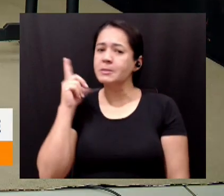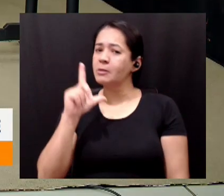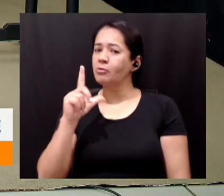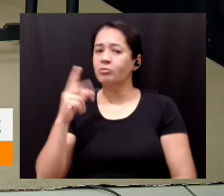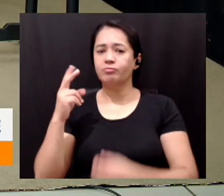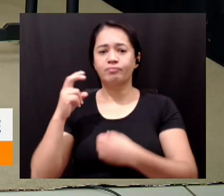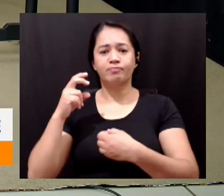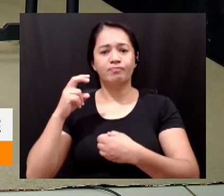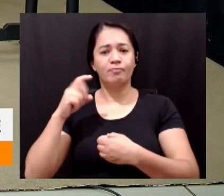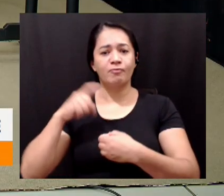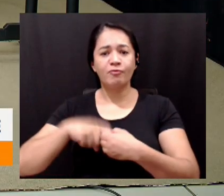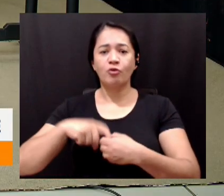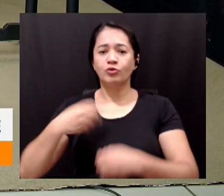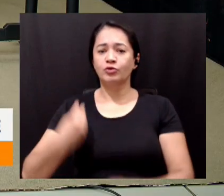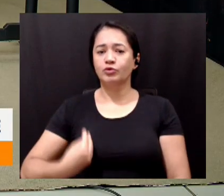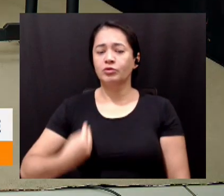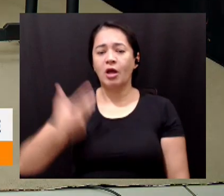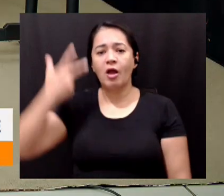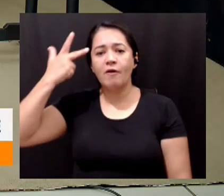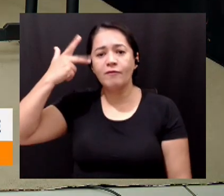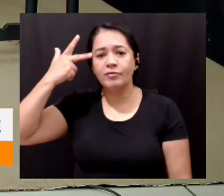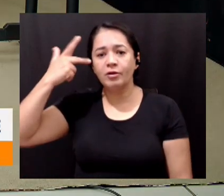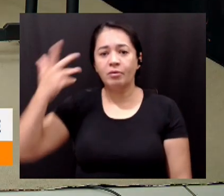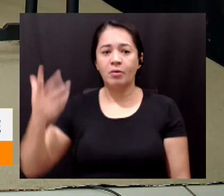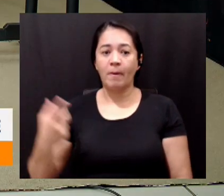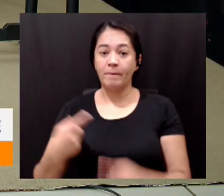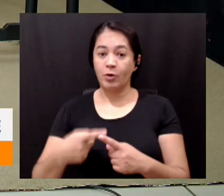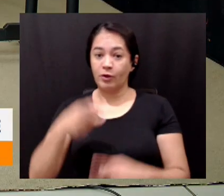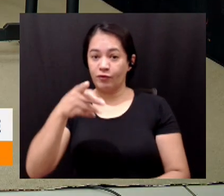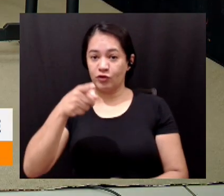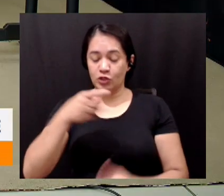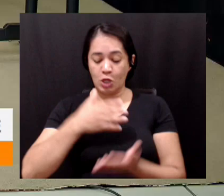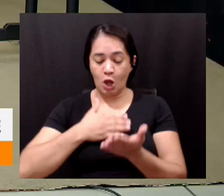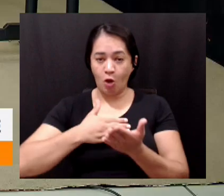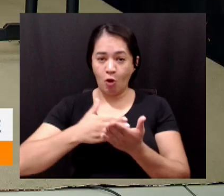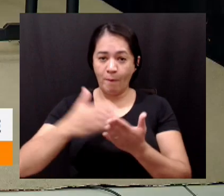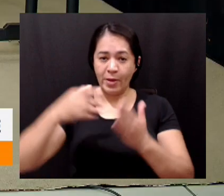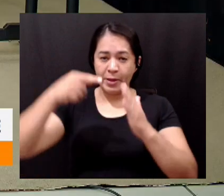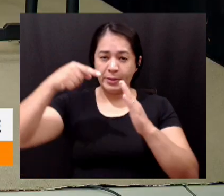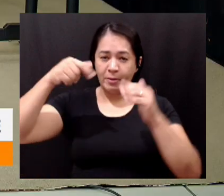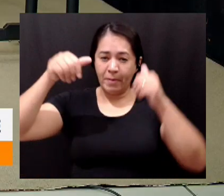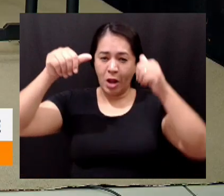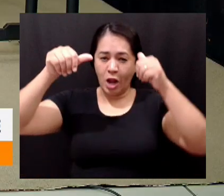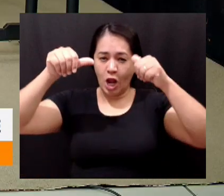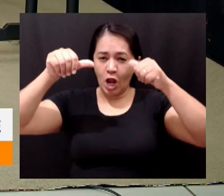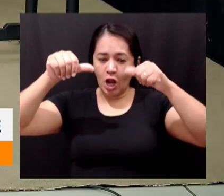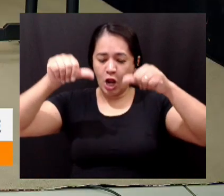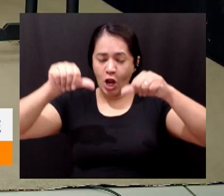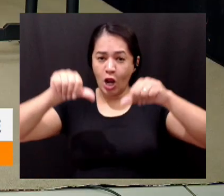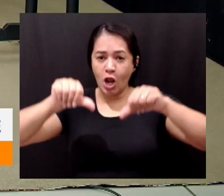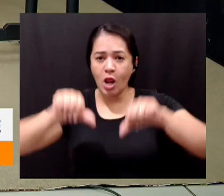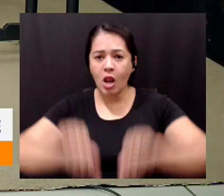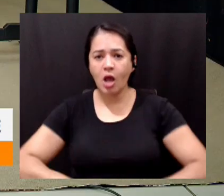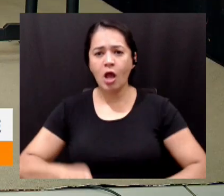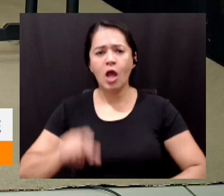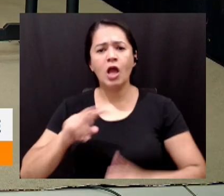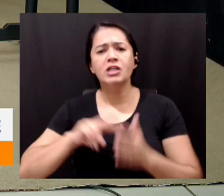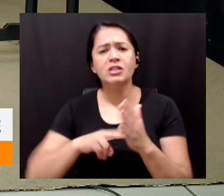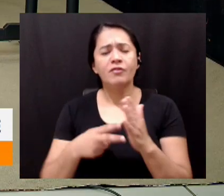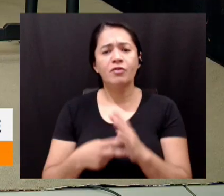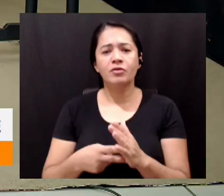Porque você entra e aí você só vai afundando cada vez mais, cada vez mais. O que é isso? É uma ambição? É